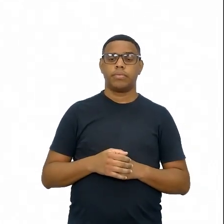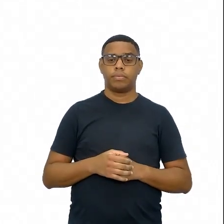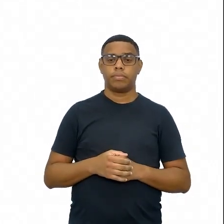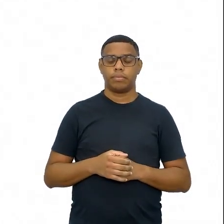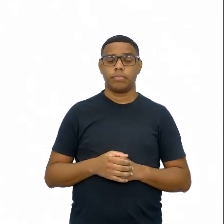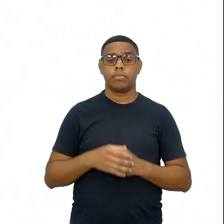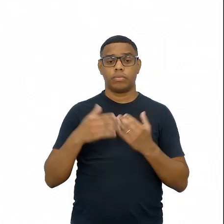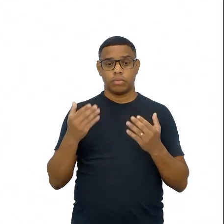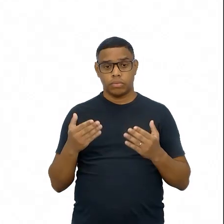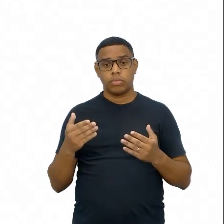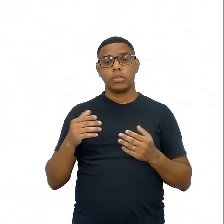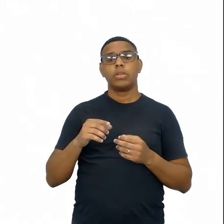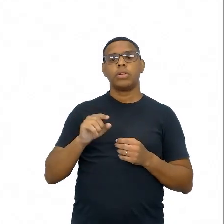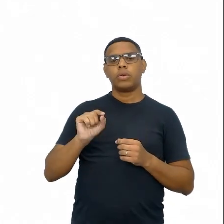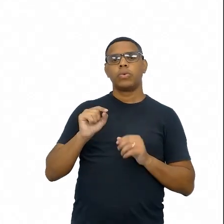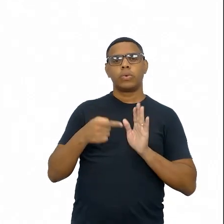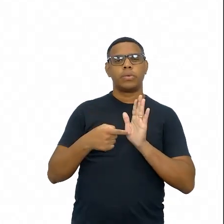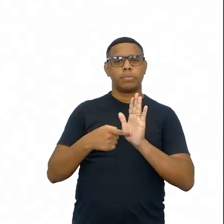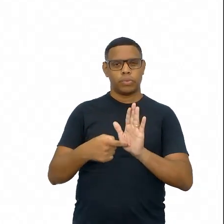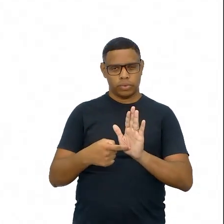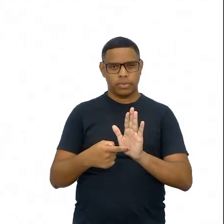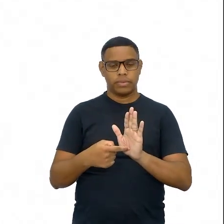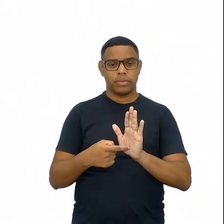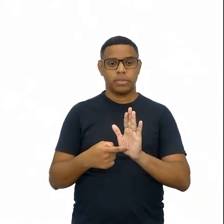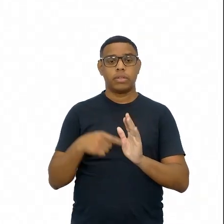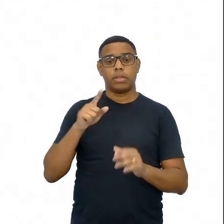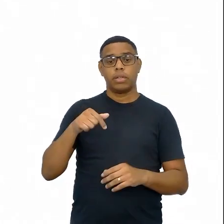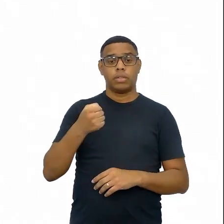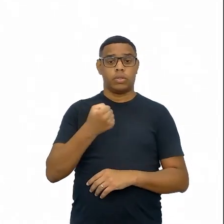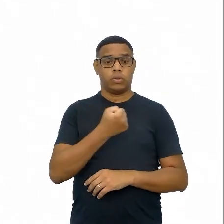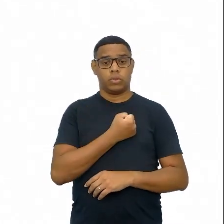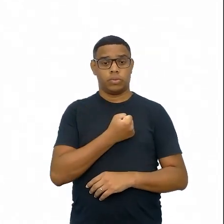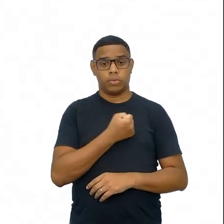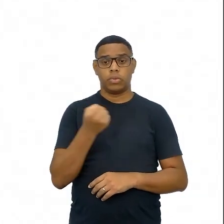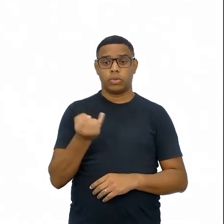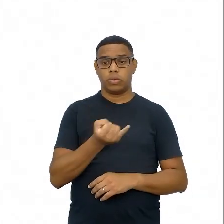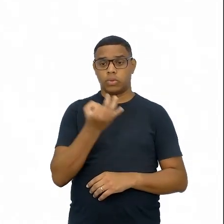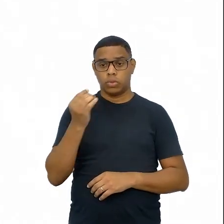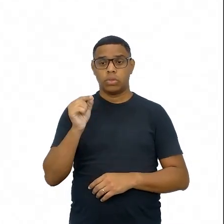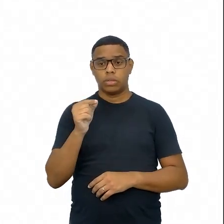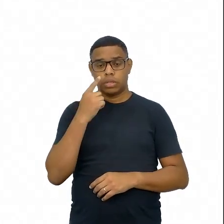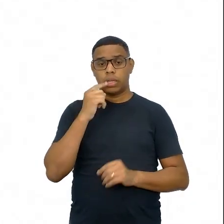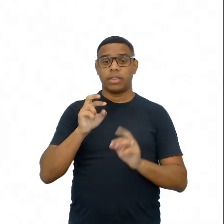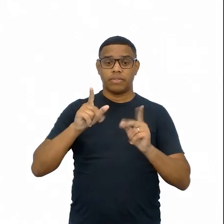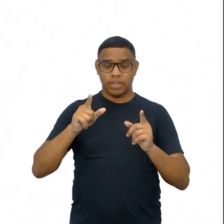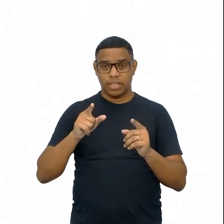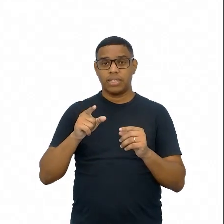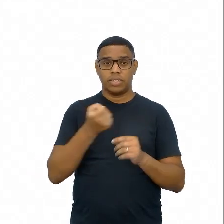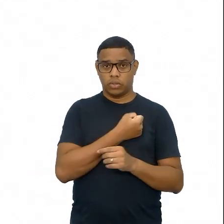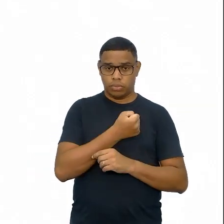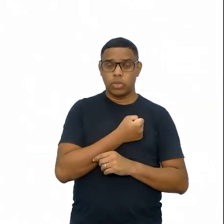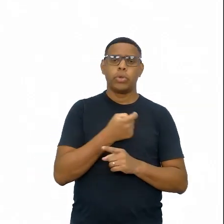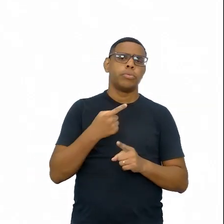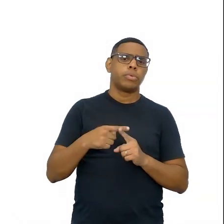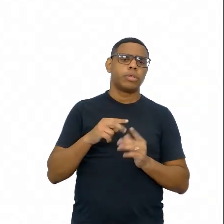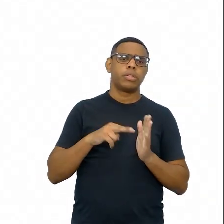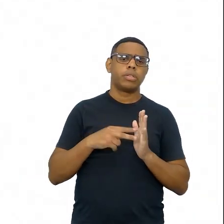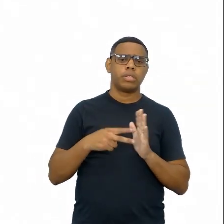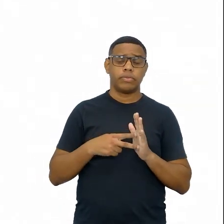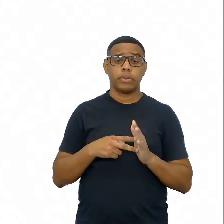relação aos distratores apresentados, são números com valor posicional diferente, o que significa